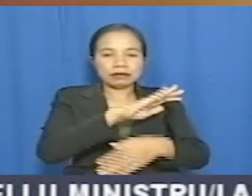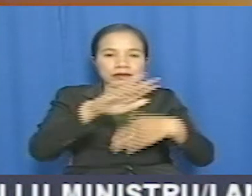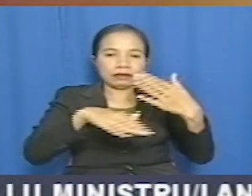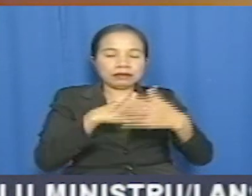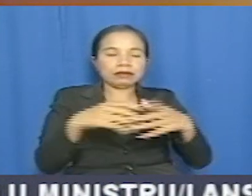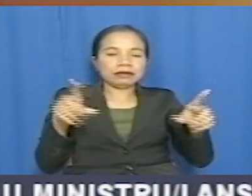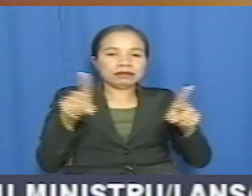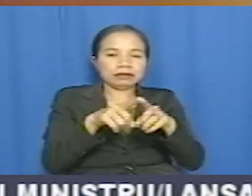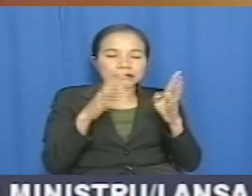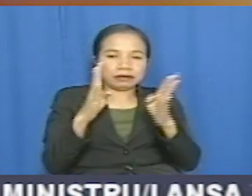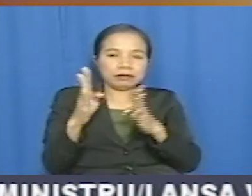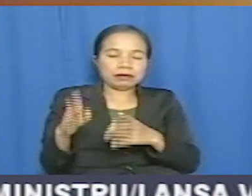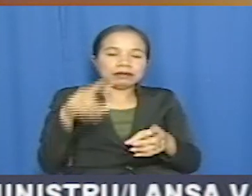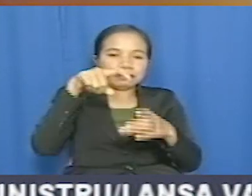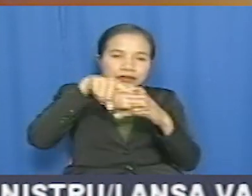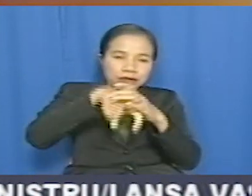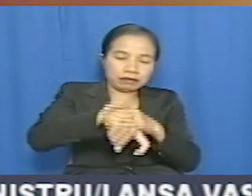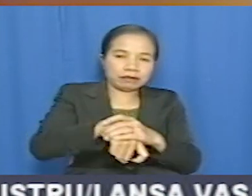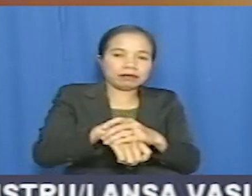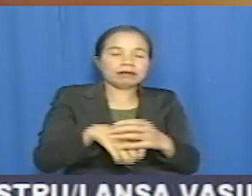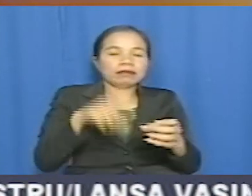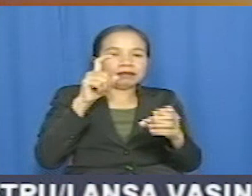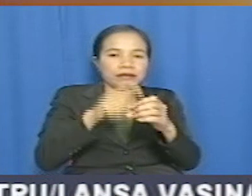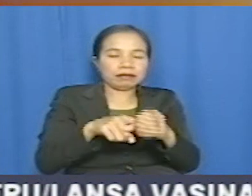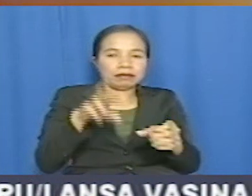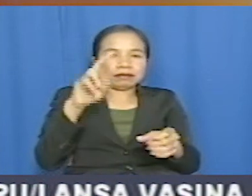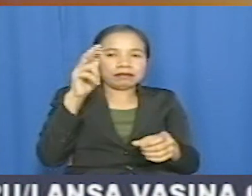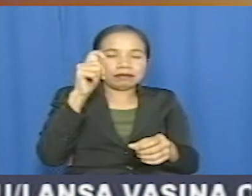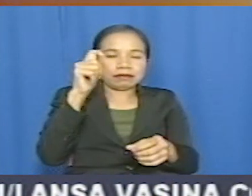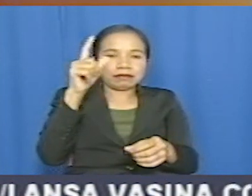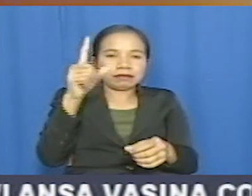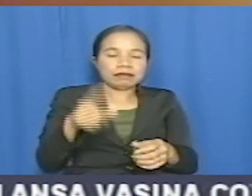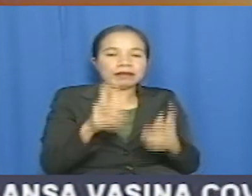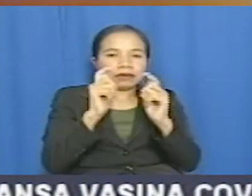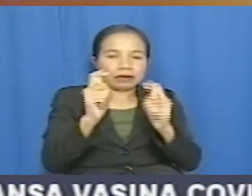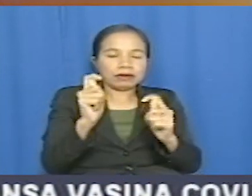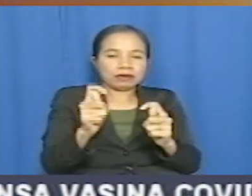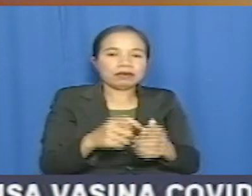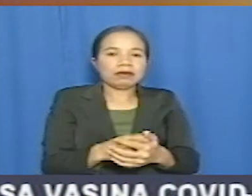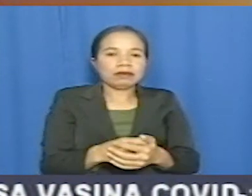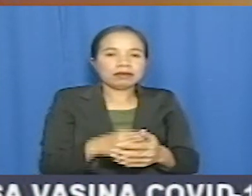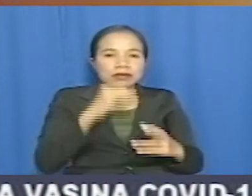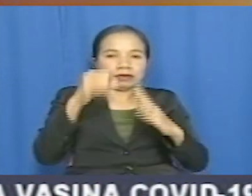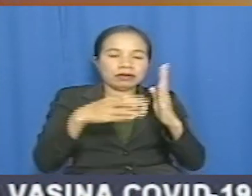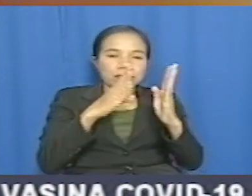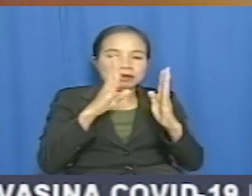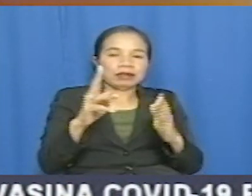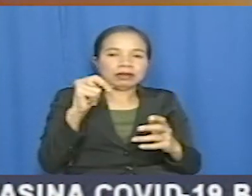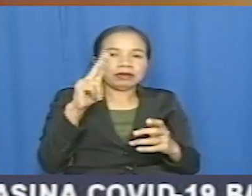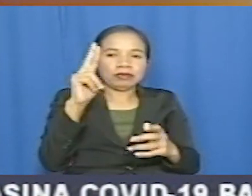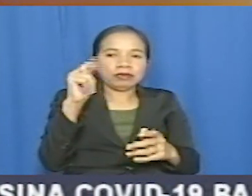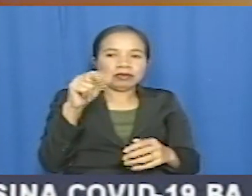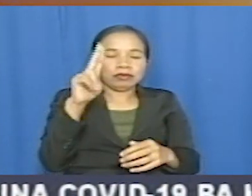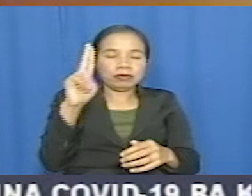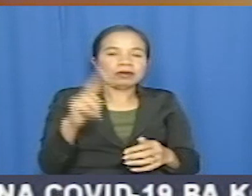Telespectadores, ligue o processo perfuração Mina Matan, RT Telecom, tenta contacto jornalista Nuno Saldanha no operador